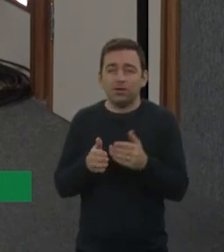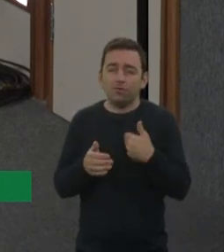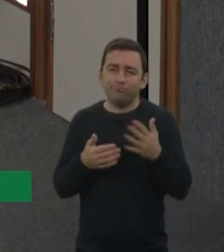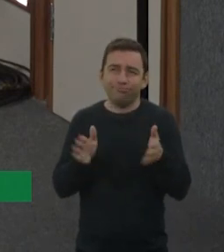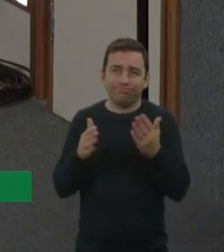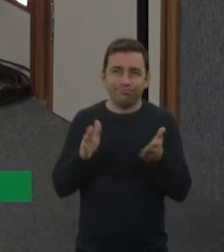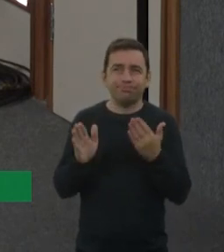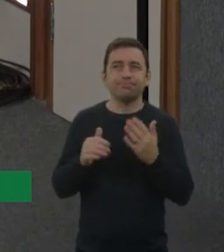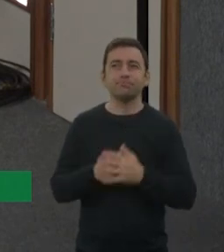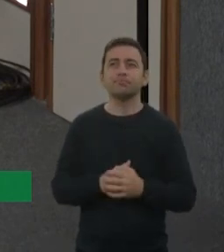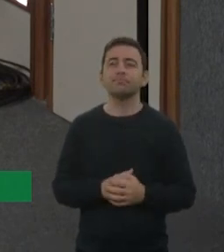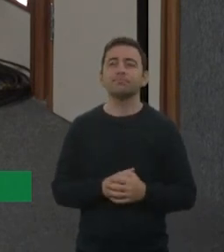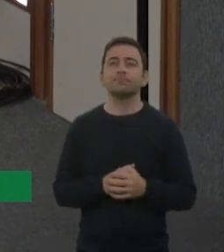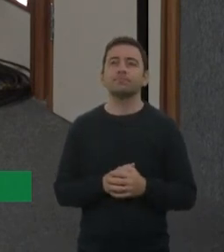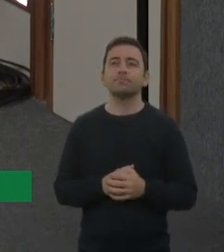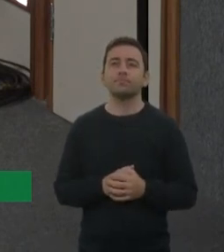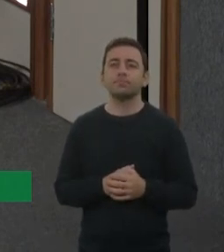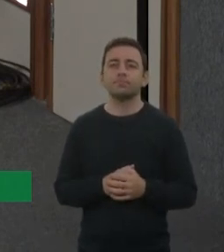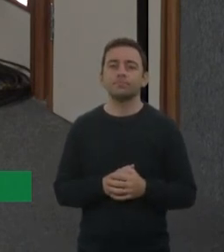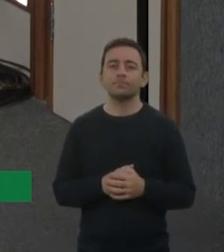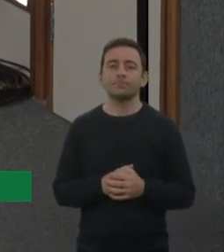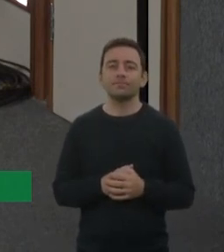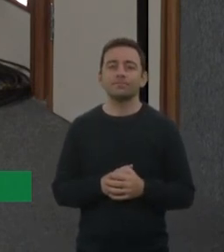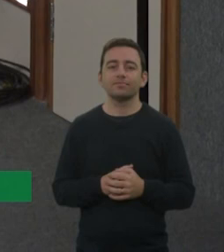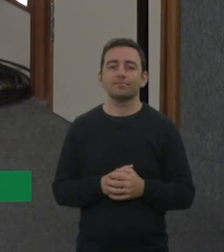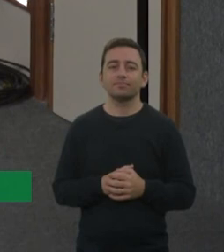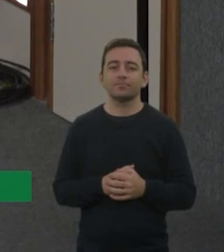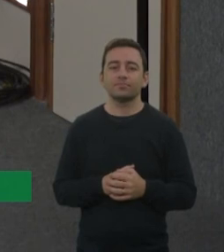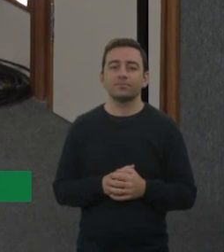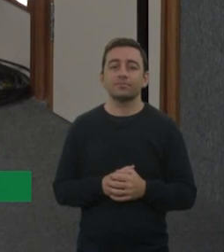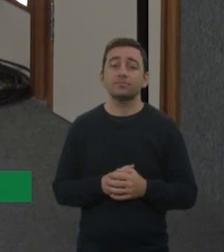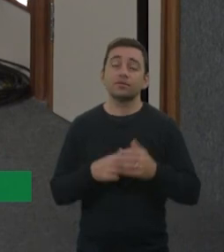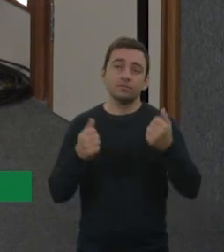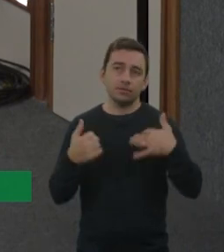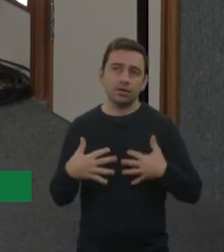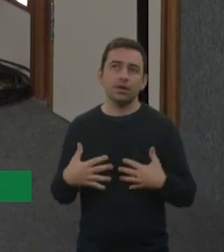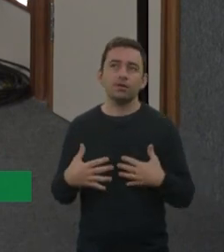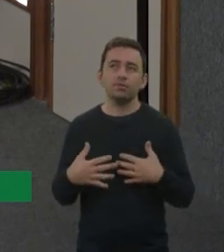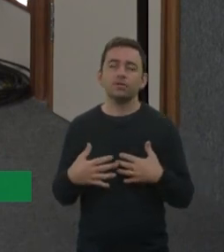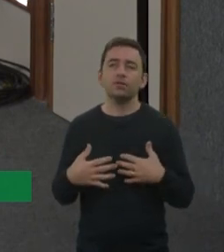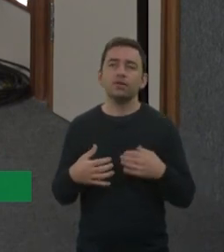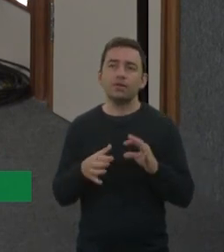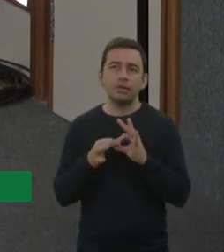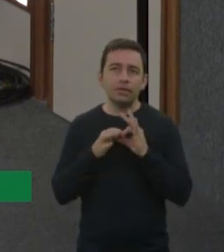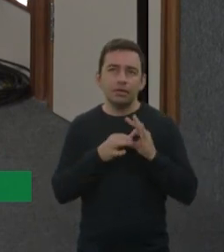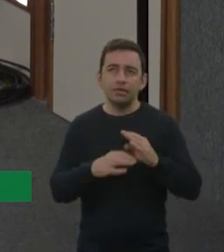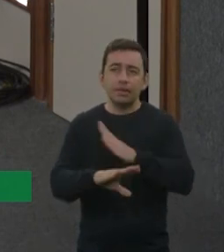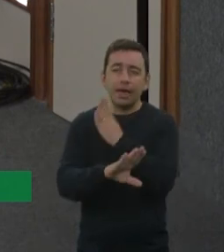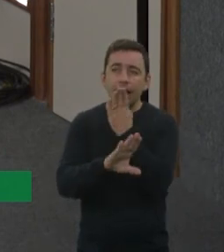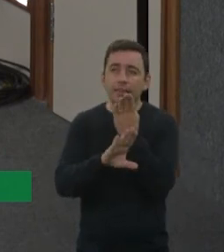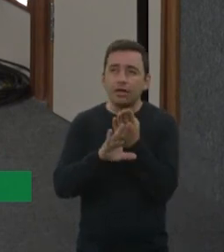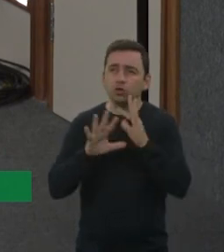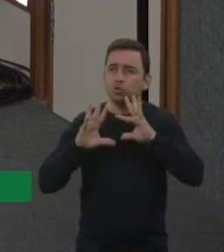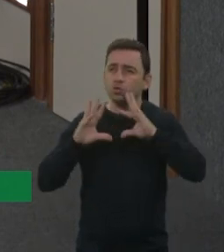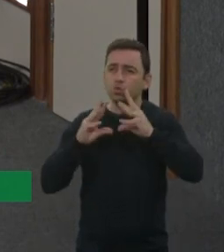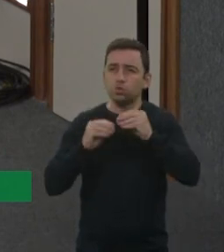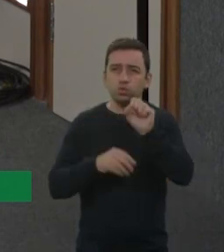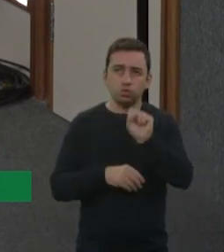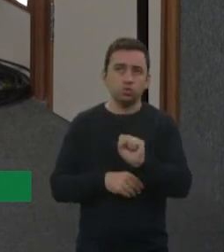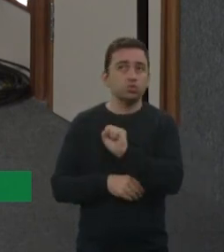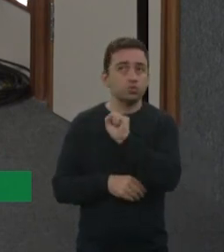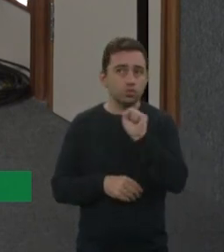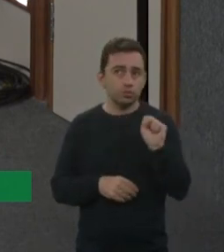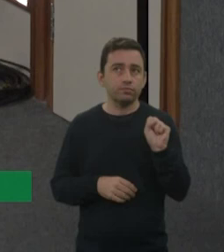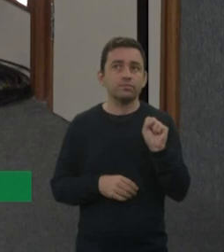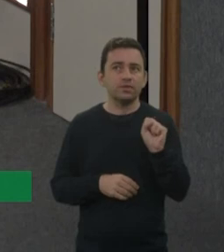parte, que é uma parte que eu gosto, que é falar da integralidade, né? O cuidado que nós temos no SUS, ofertado pelo